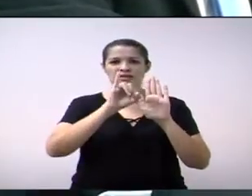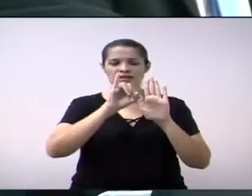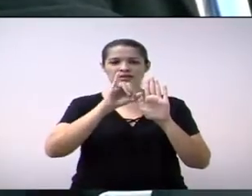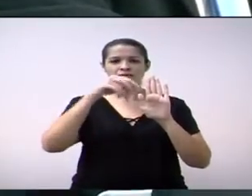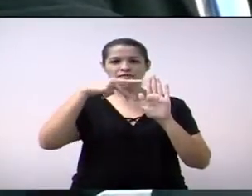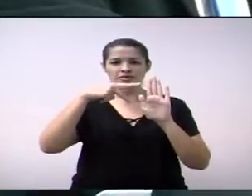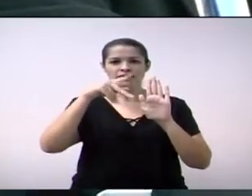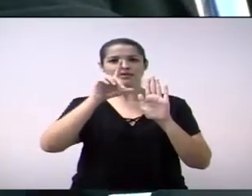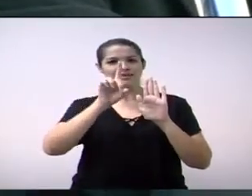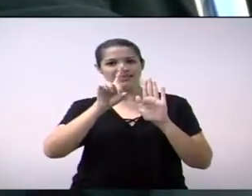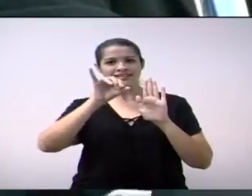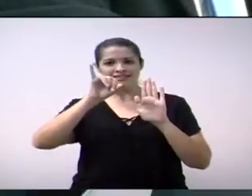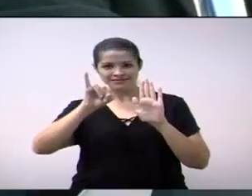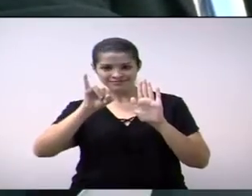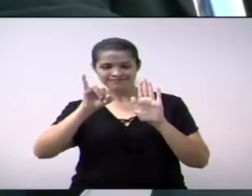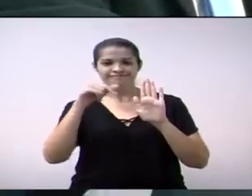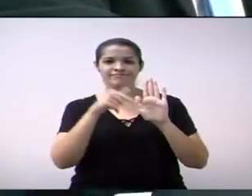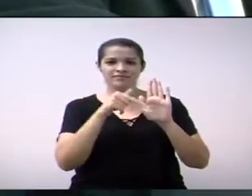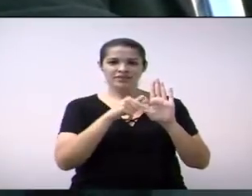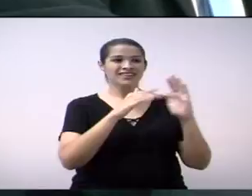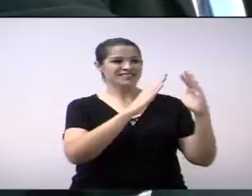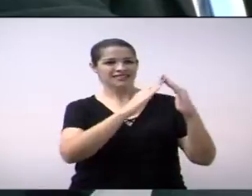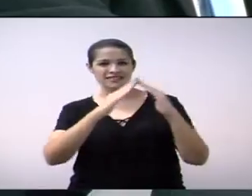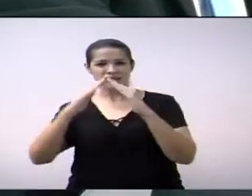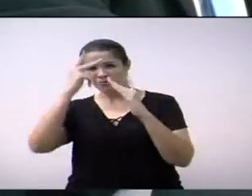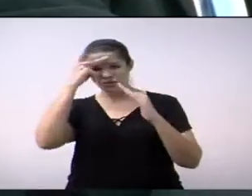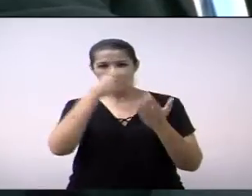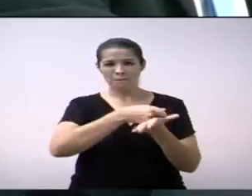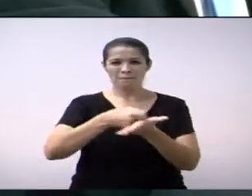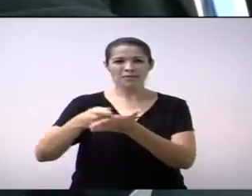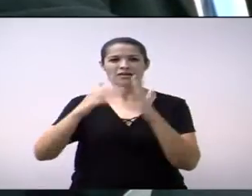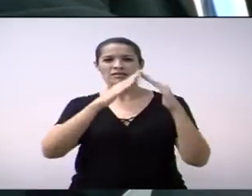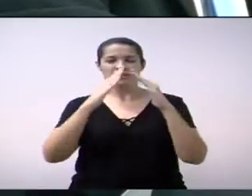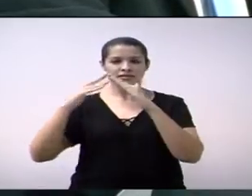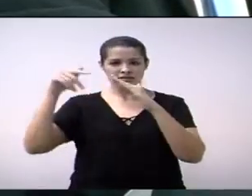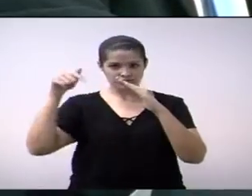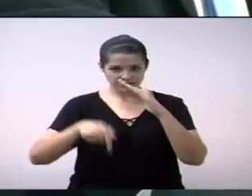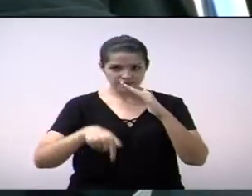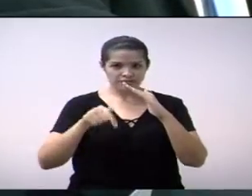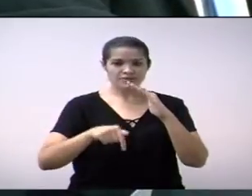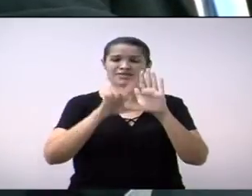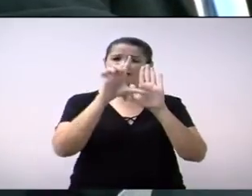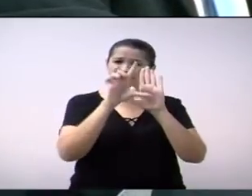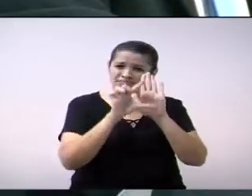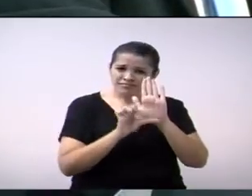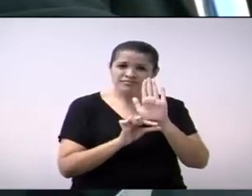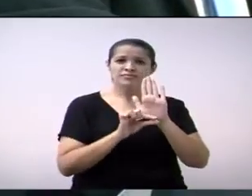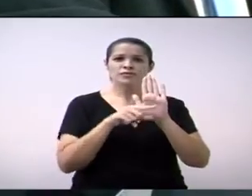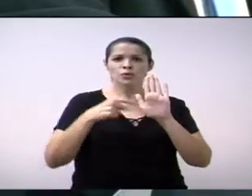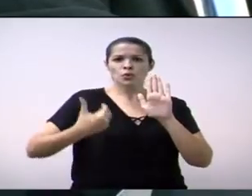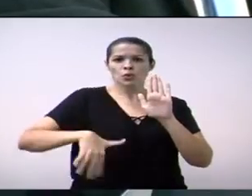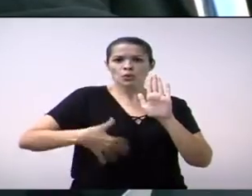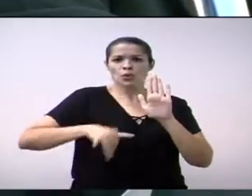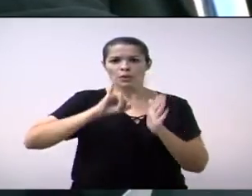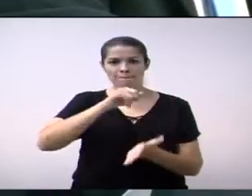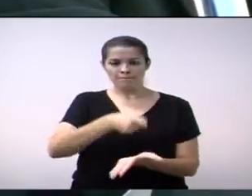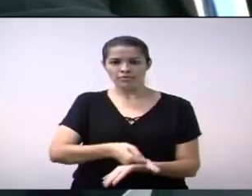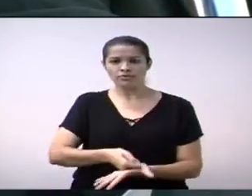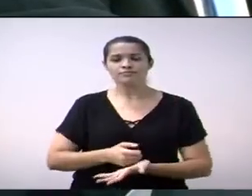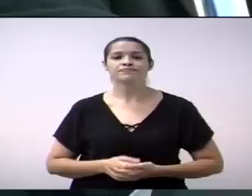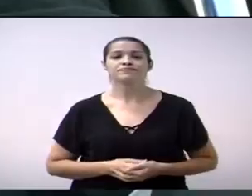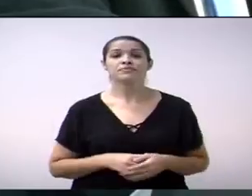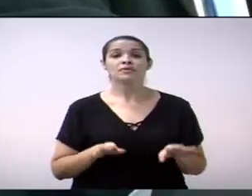Bens Imóveis, para a regularização dos imóveis no bairro Alto dos Pinheiros. Vereador Marquinho Fiorella,